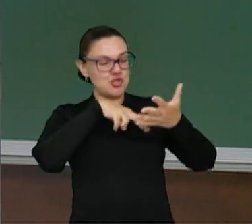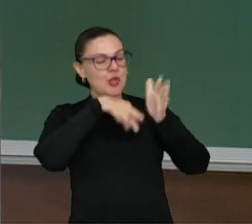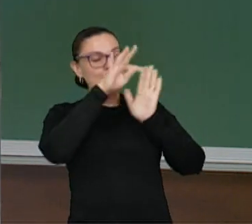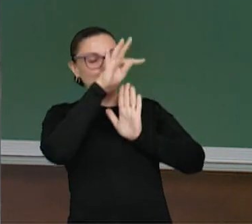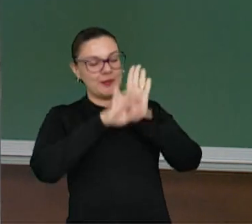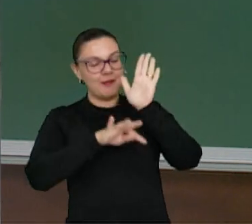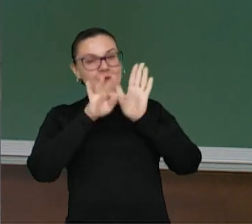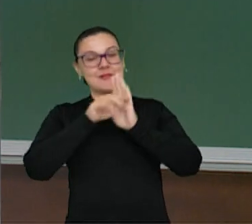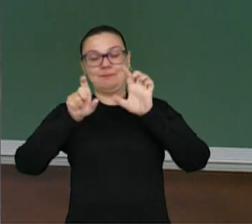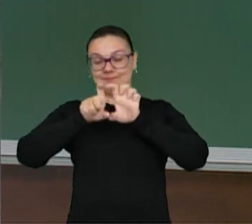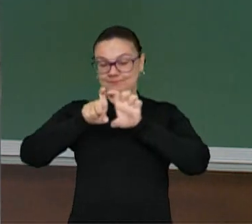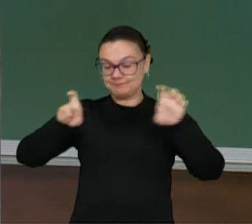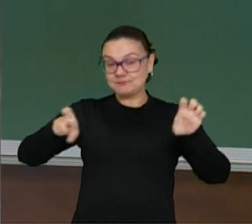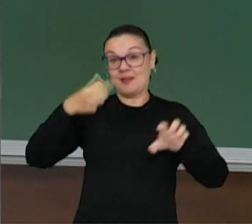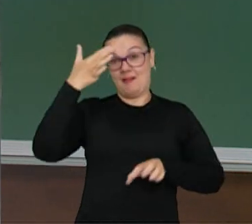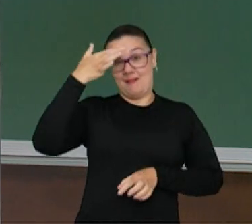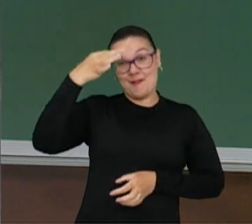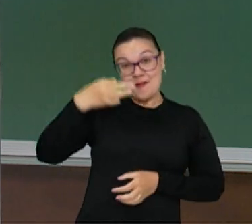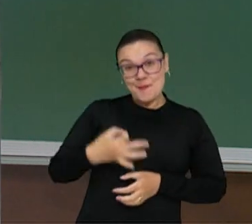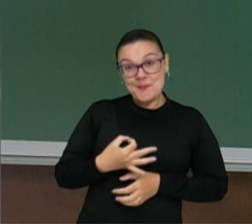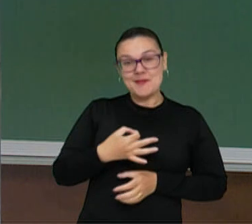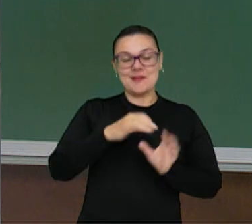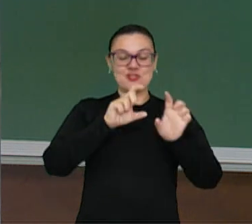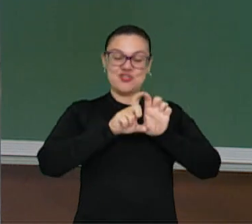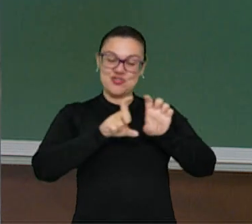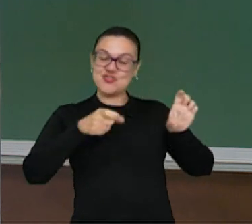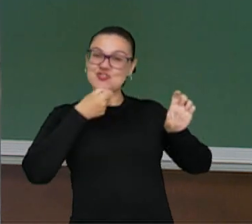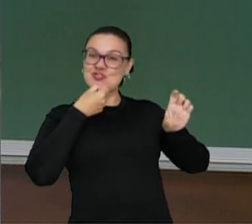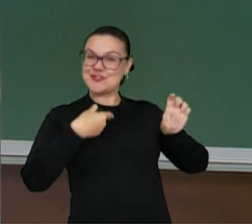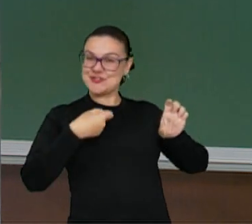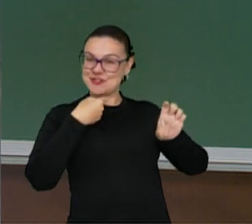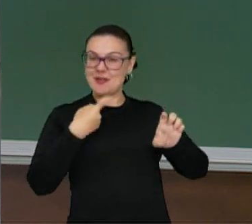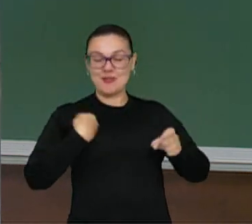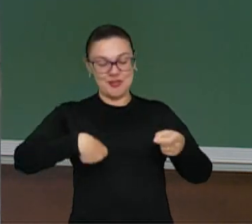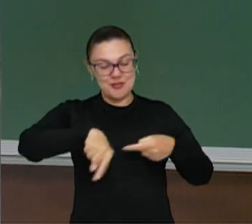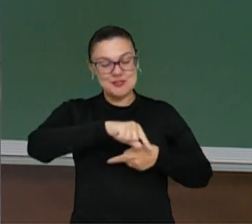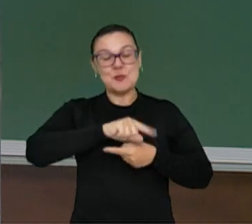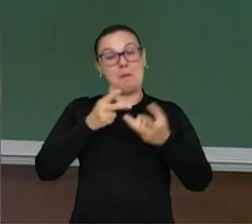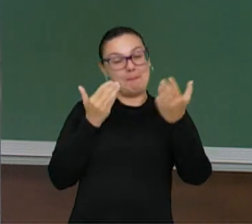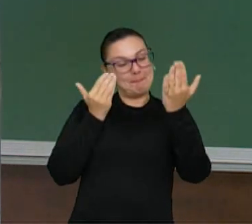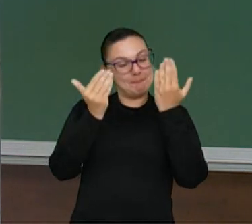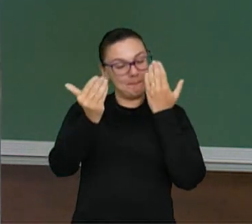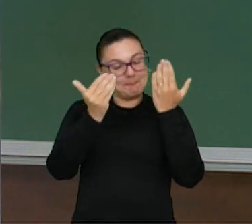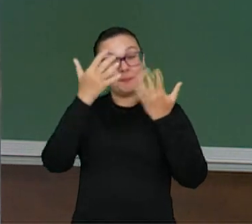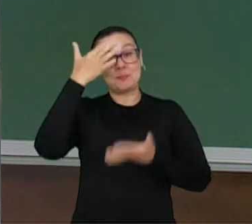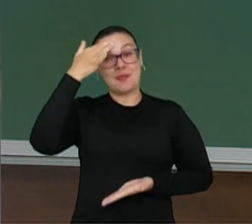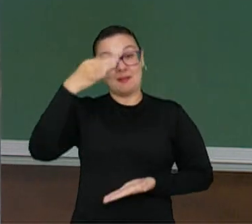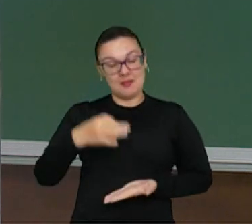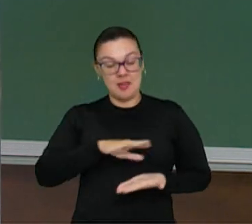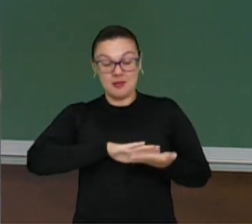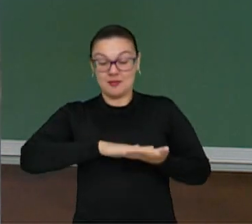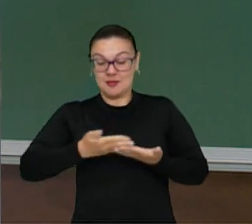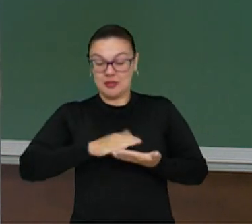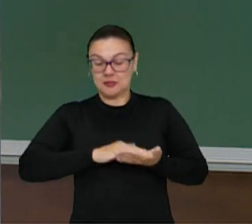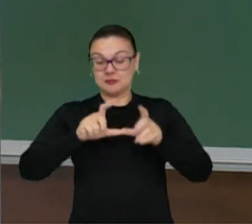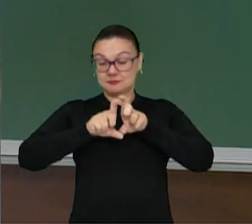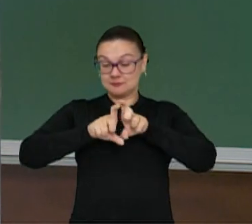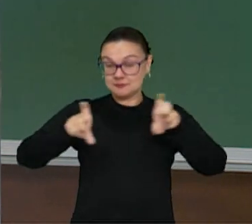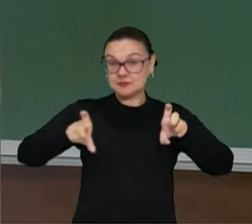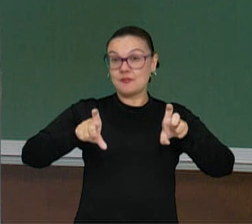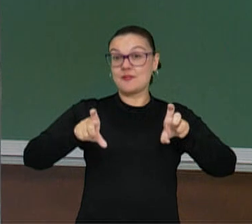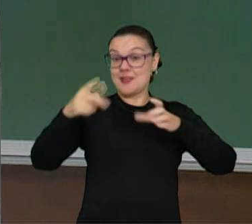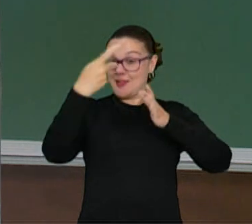textos compreensivamente, né? Várias tiras, nós compreendemos, analisamos, interpretamos o texto com auxílio do